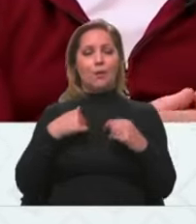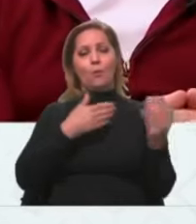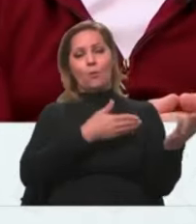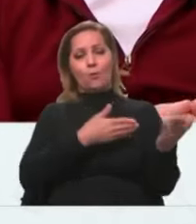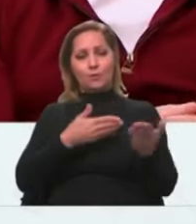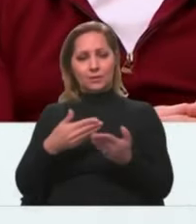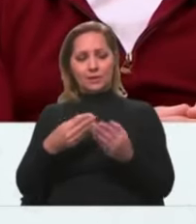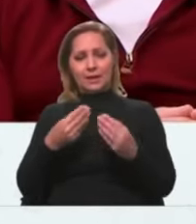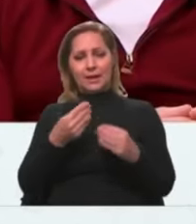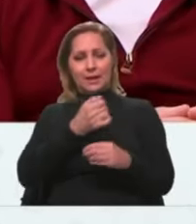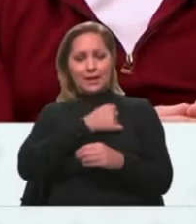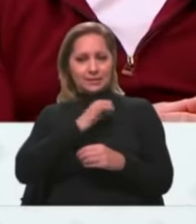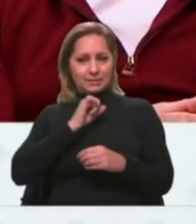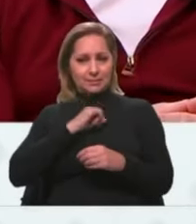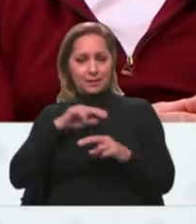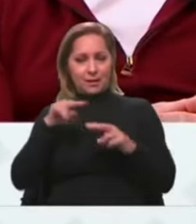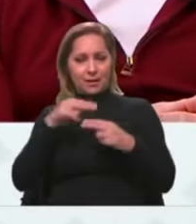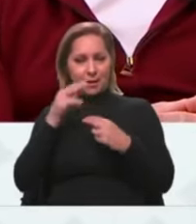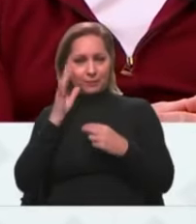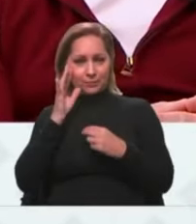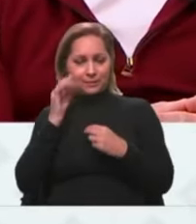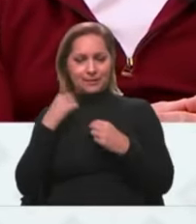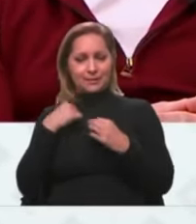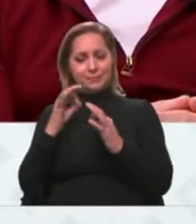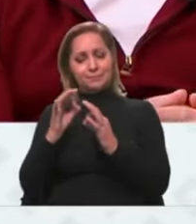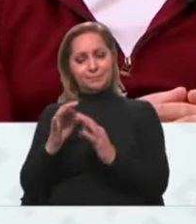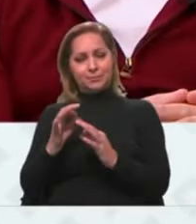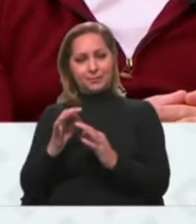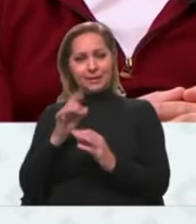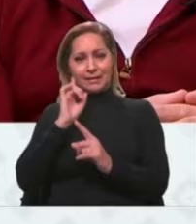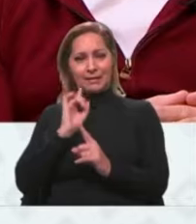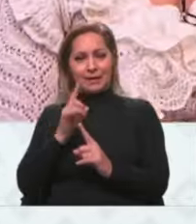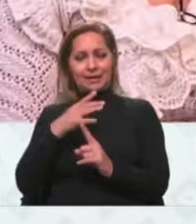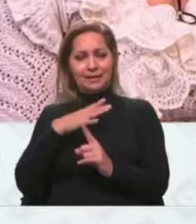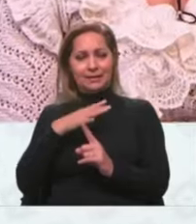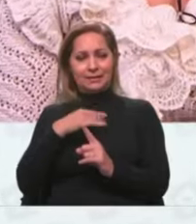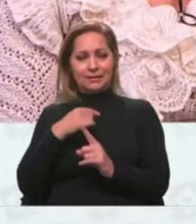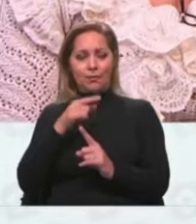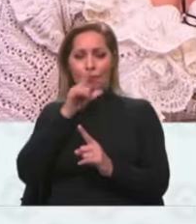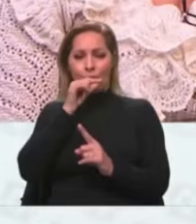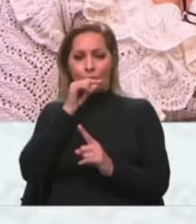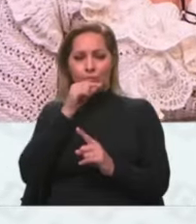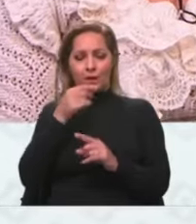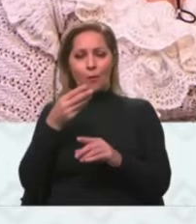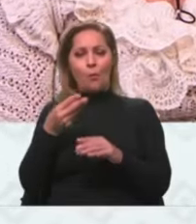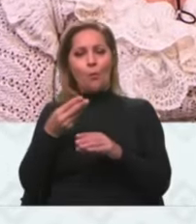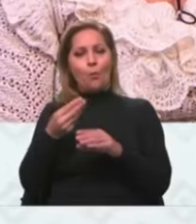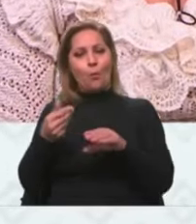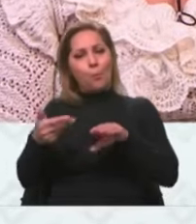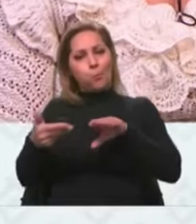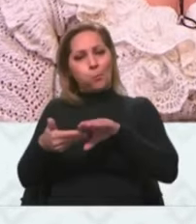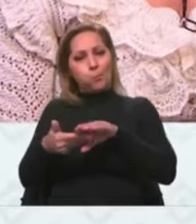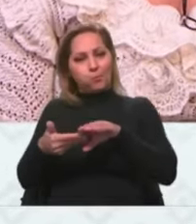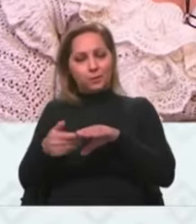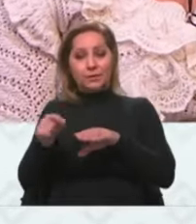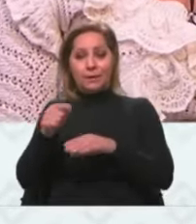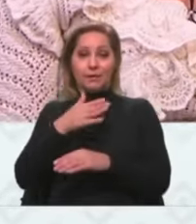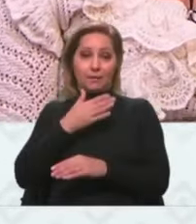casa. E ela fez logo ali um almocinho, que ela gostava tanto do frango recheado. Eu fiz ali um franguinho recheado, que ela